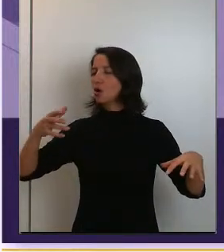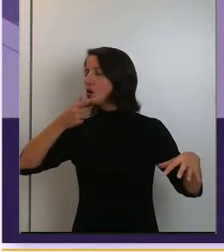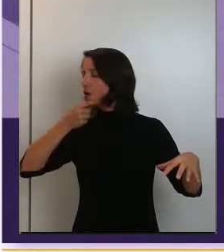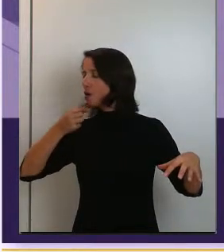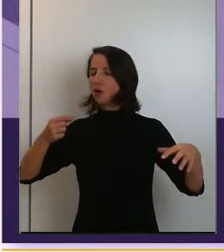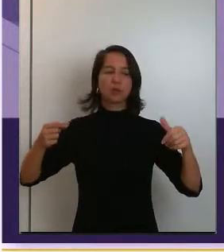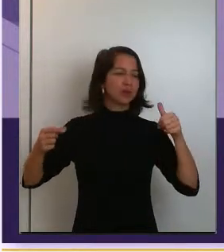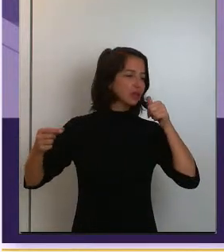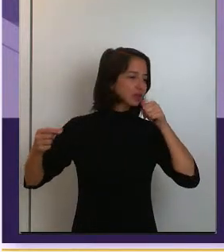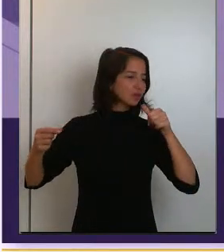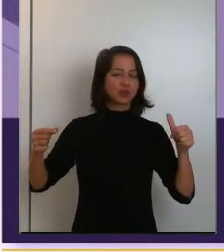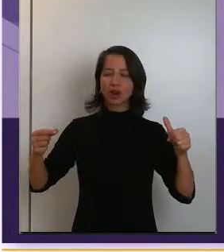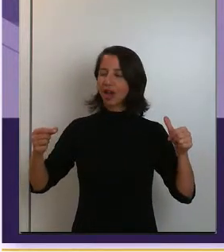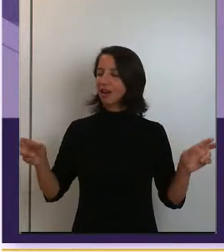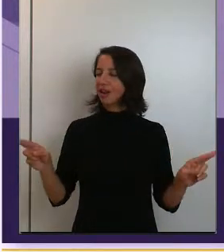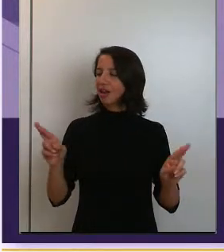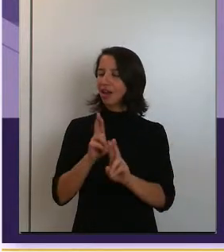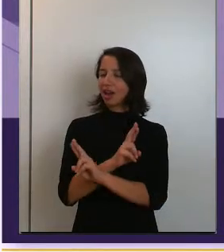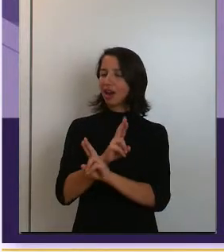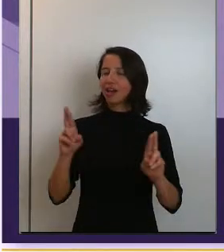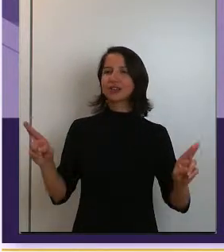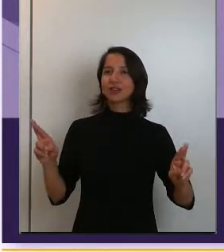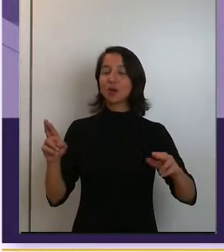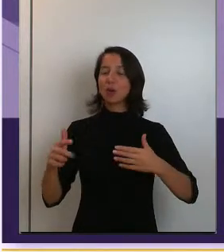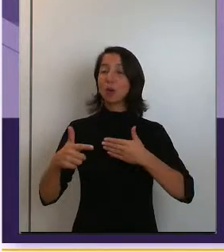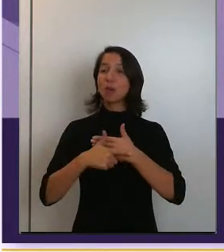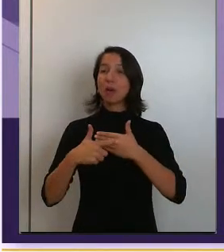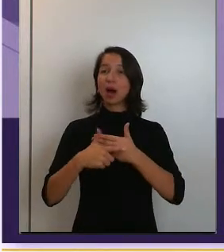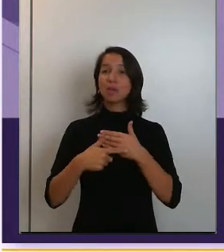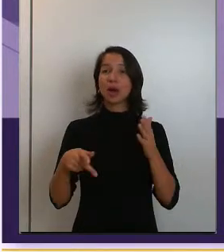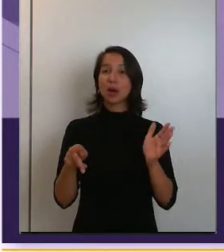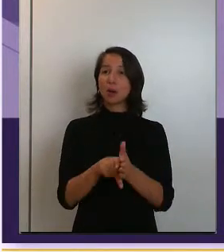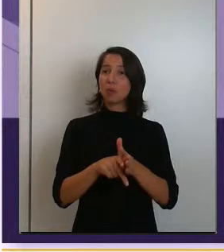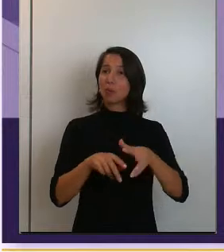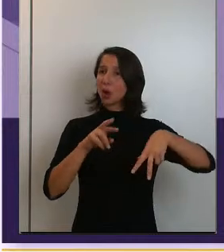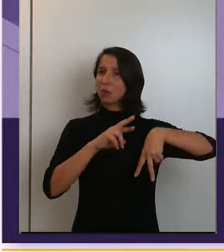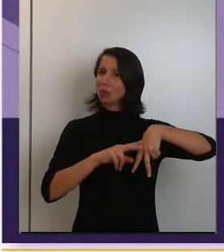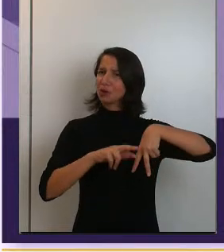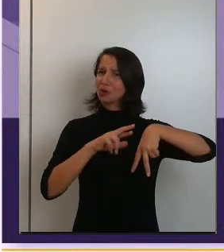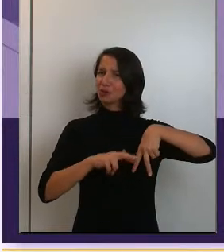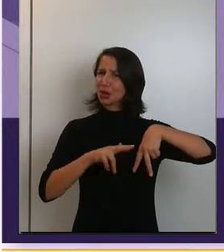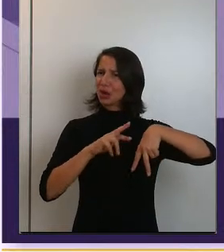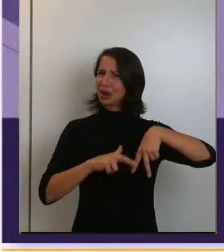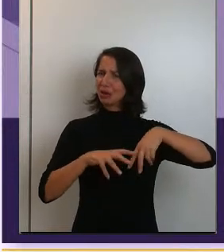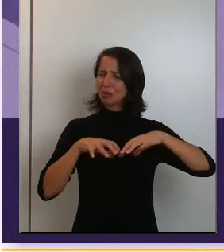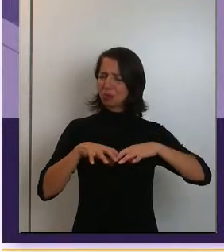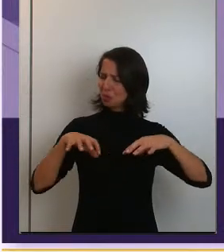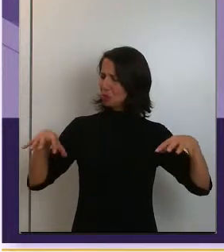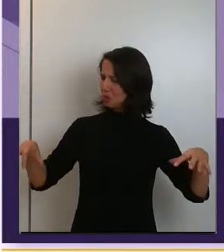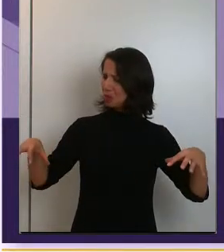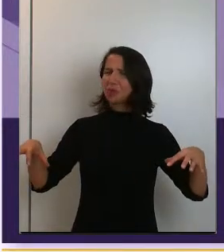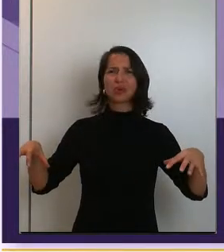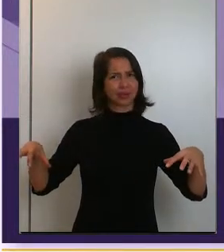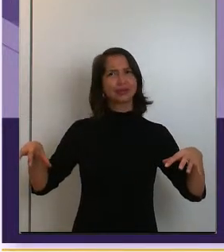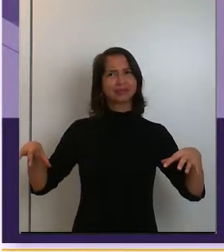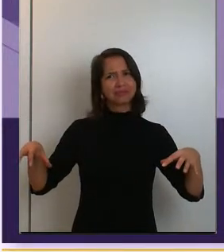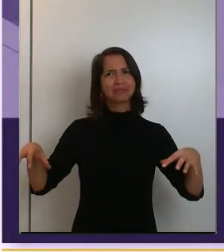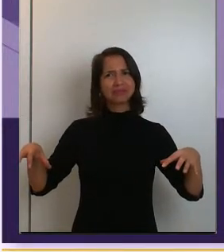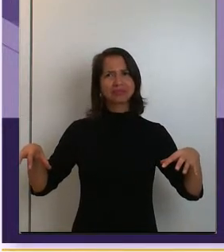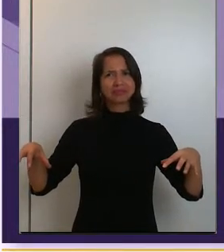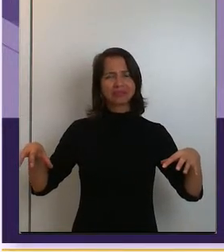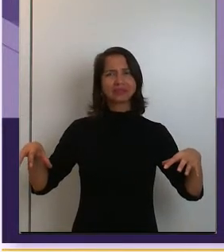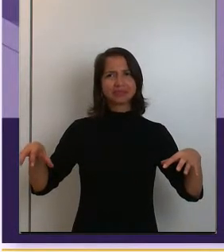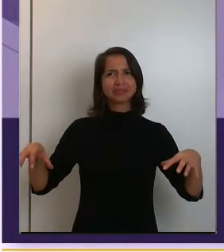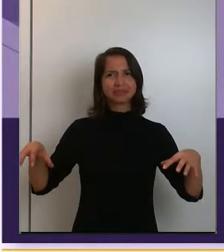acordo com as relações sociais, com os papéis de gênero que existem entre os sexos numa sociedade. Ou seja, é a divisão do